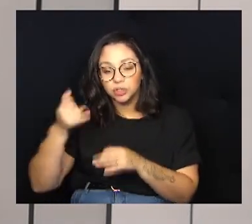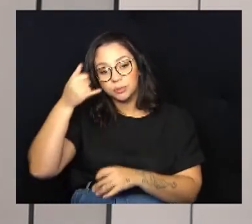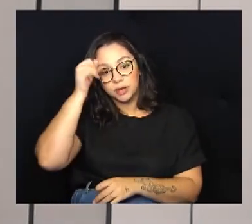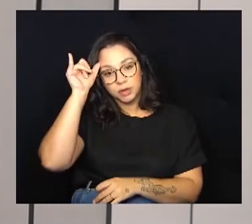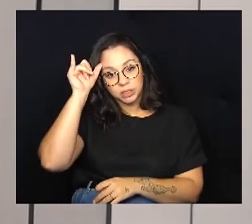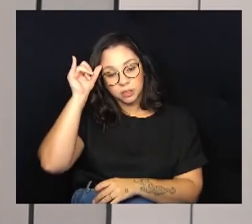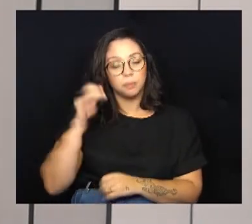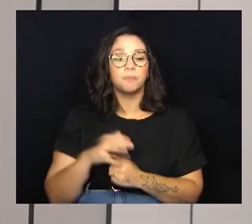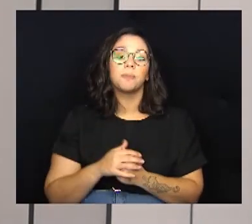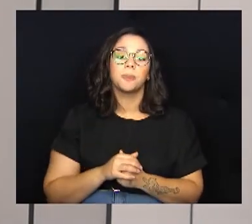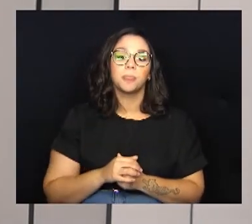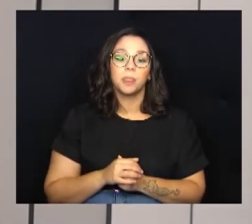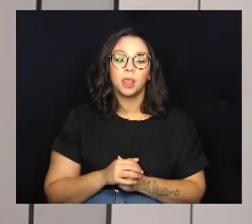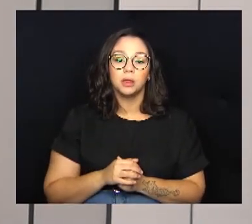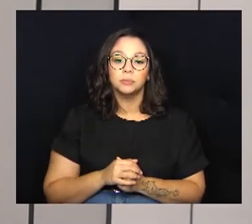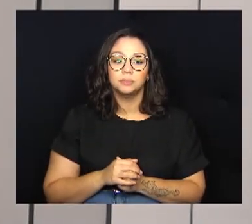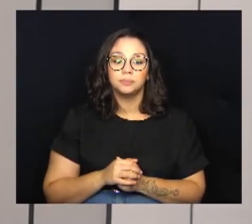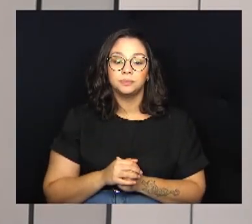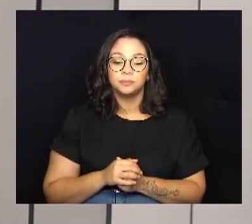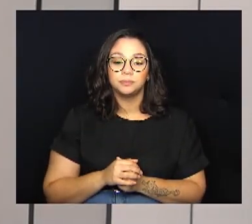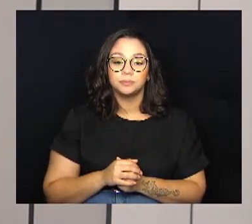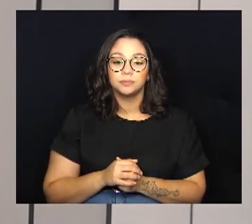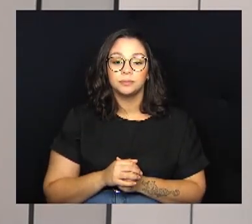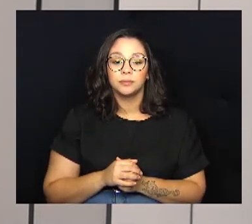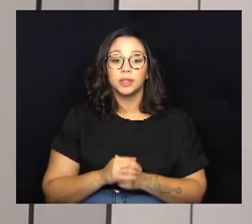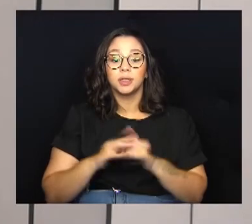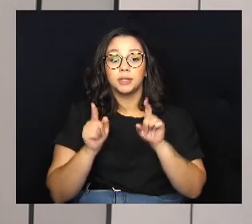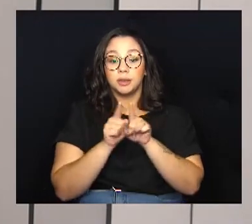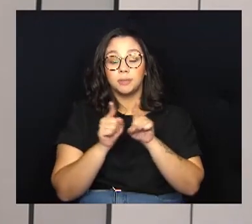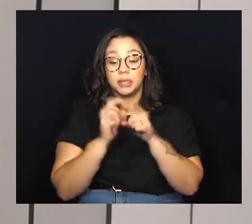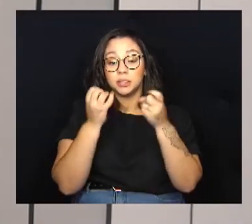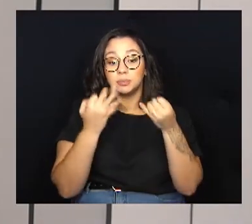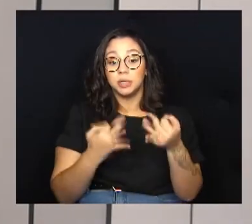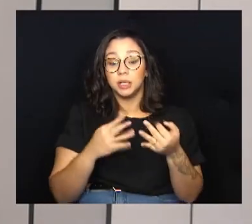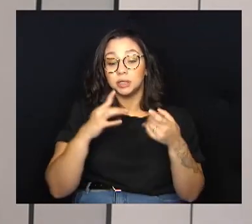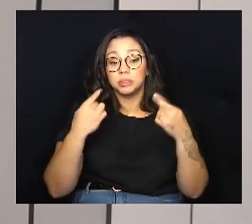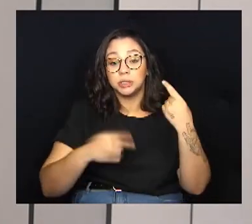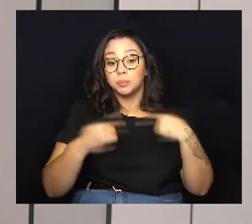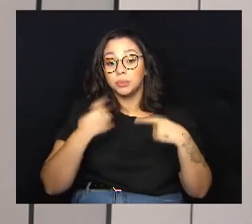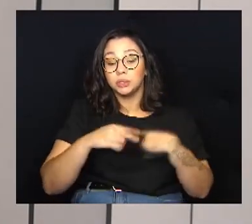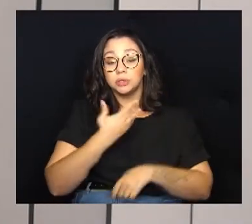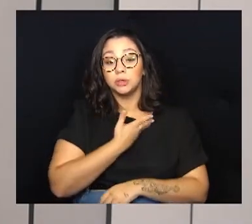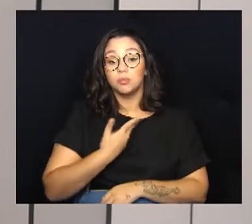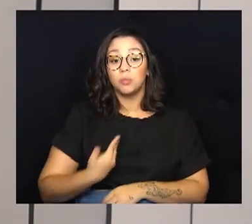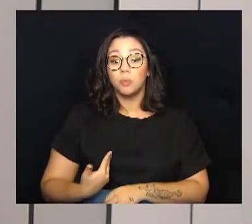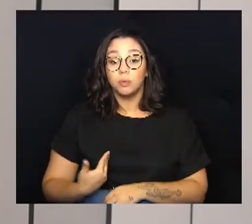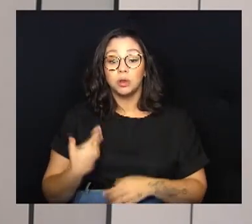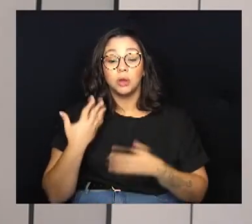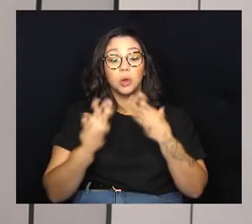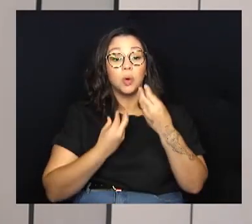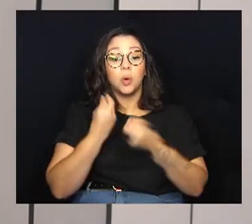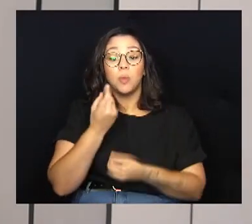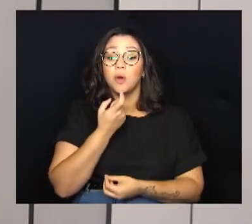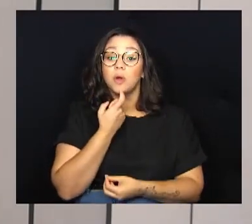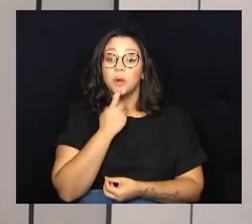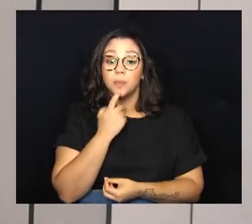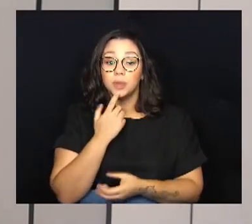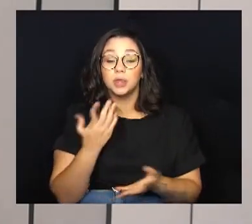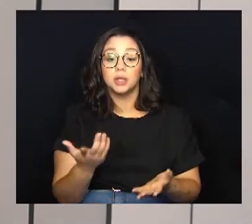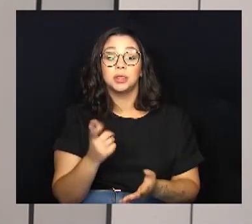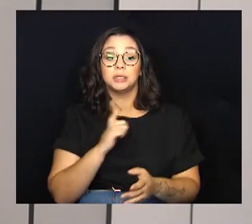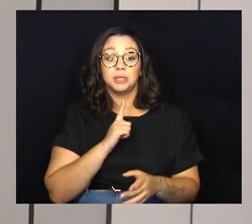ser olhados, precisam ser cuidados. Então, quando isso está começando, quem cuida disso? É a assistência social, é a